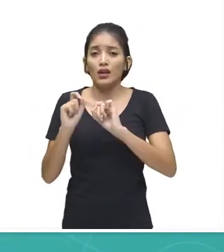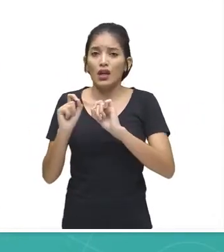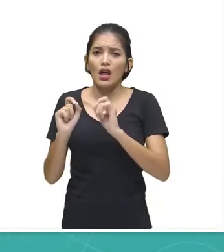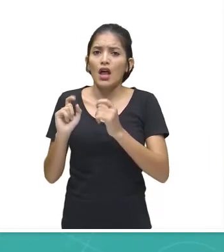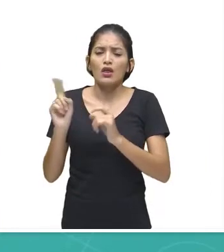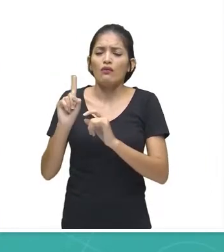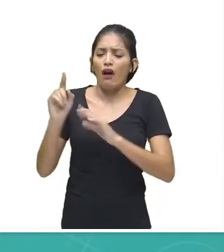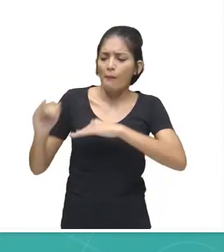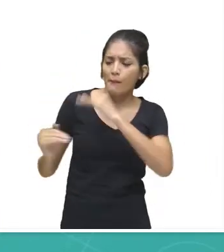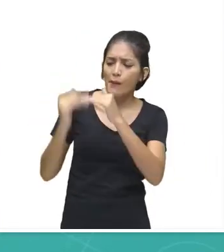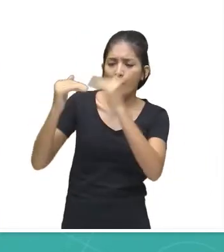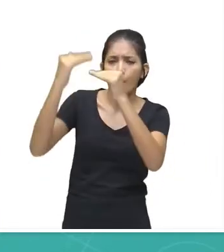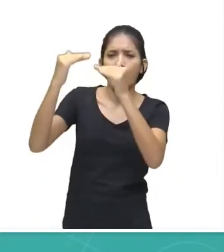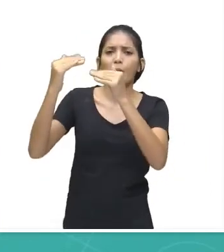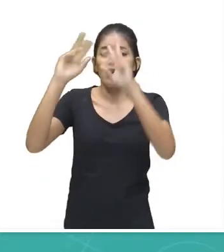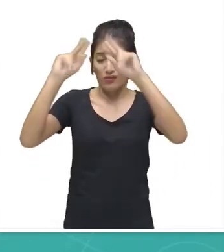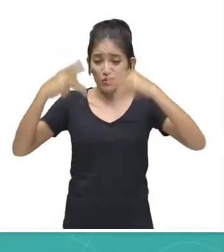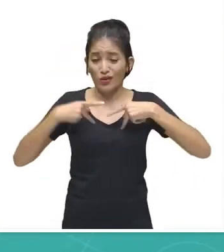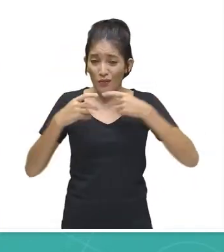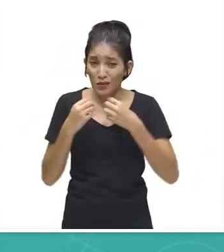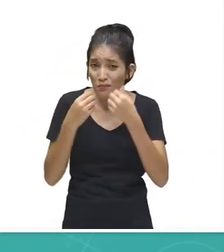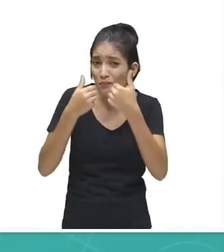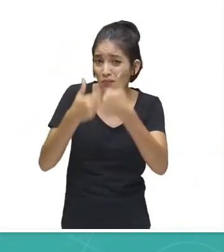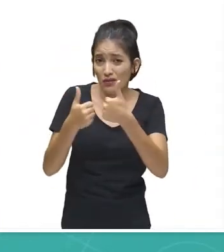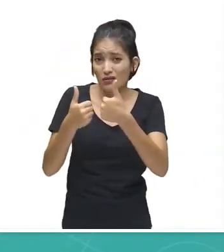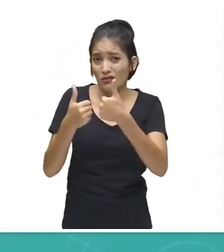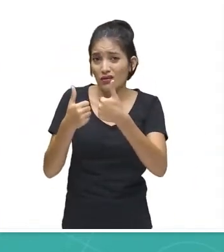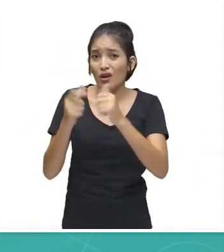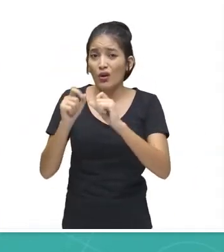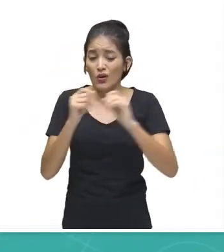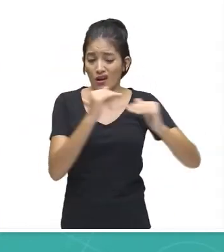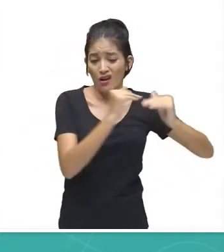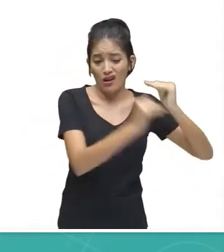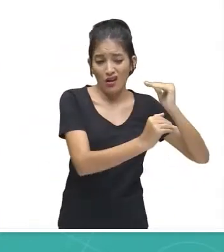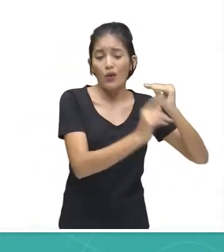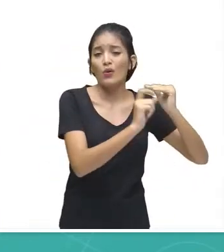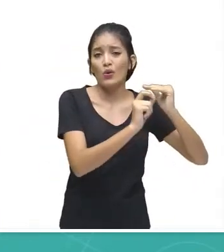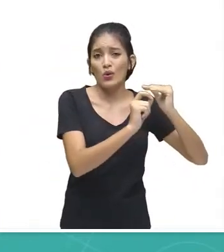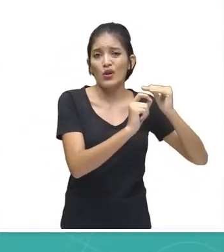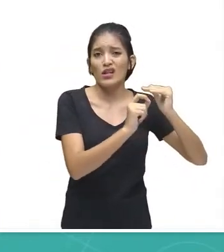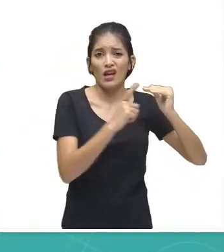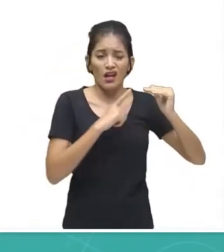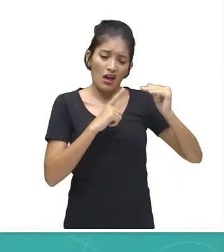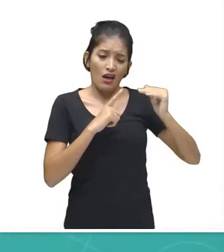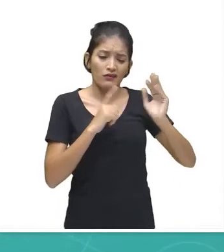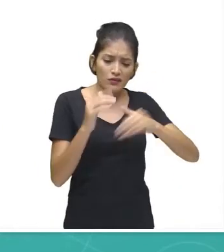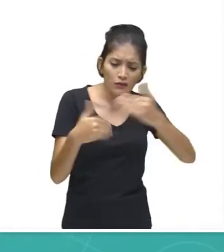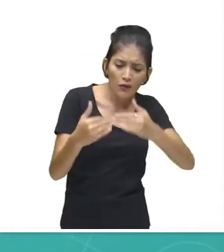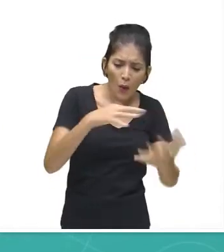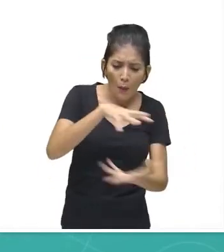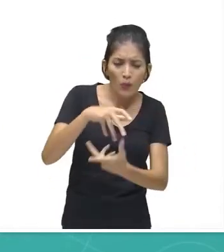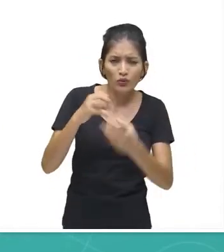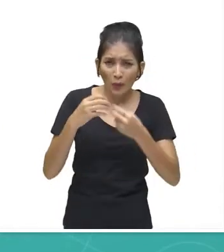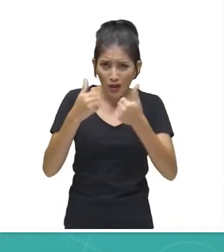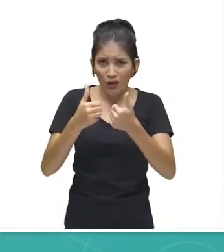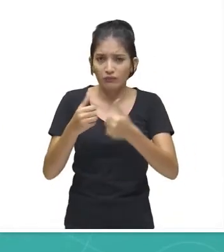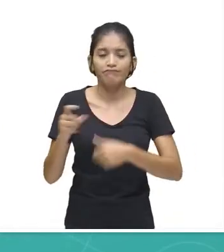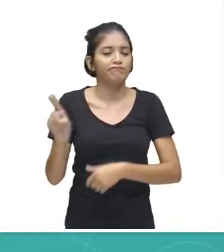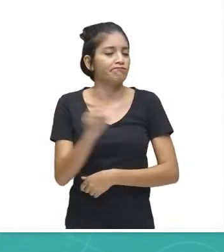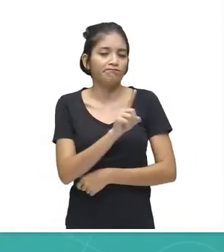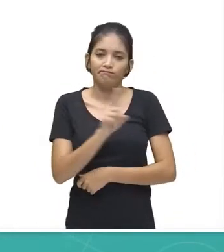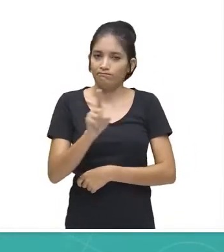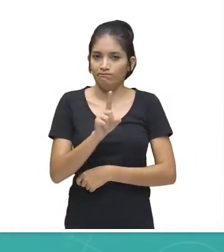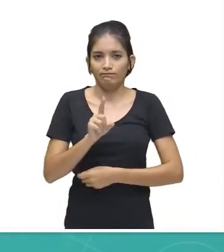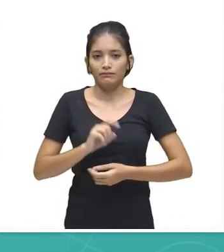humanos melhores. E também nós não poderemos, com esse contravalor, construir um mundo melhor. Ok, pessoal? Vamos